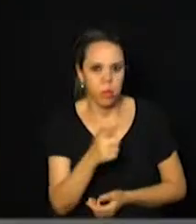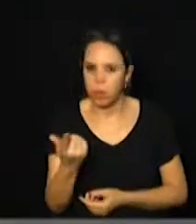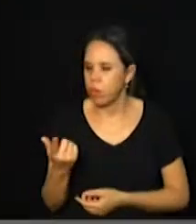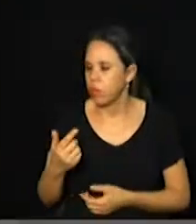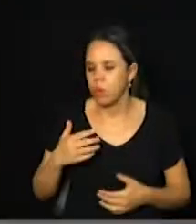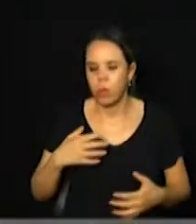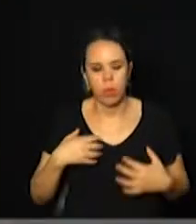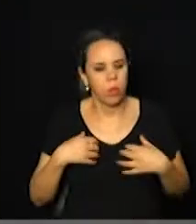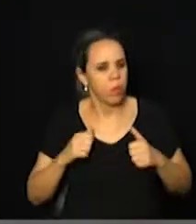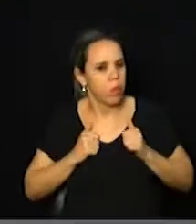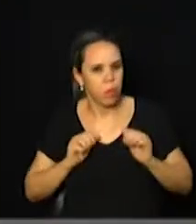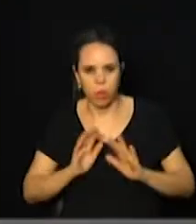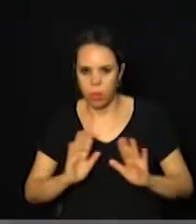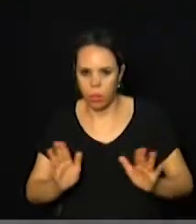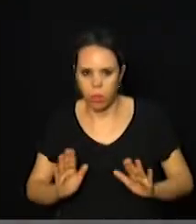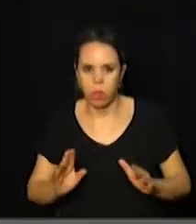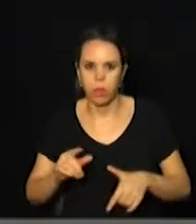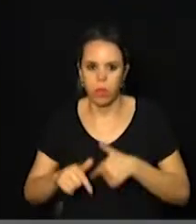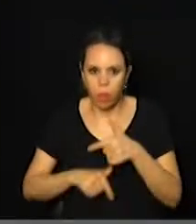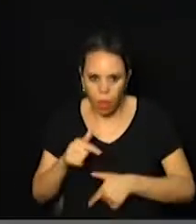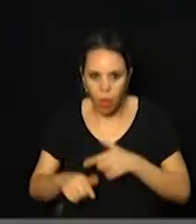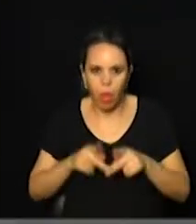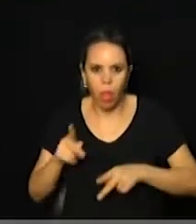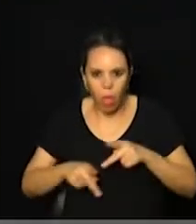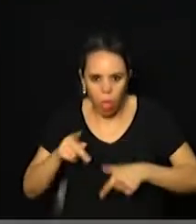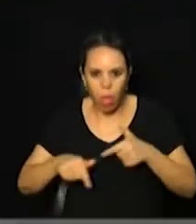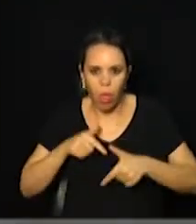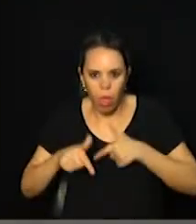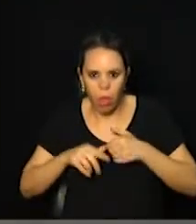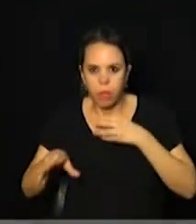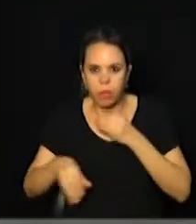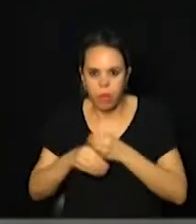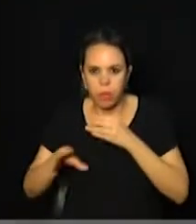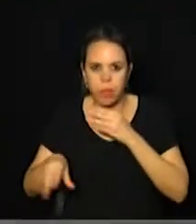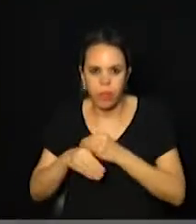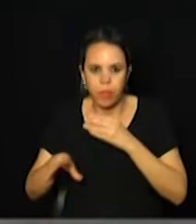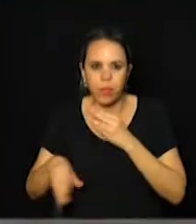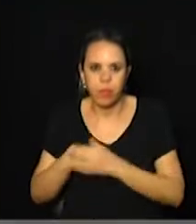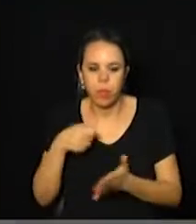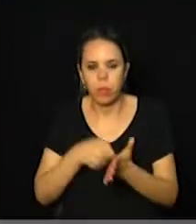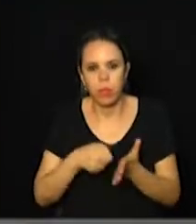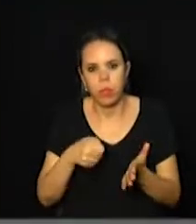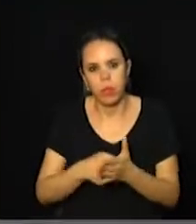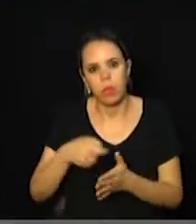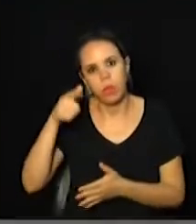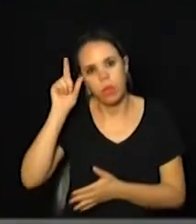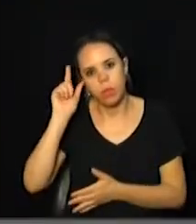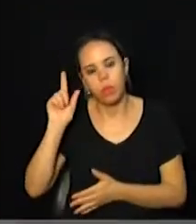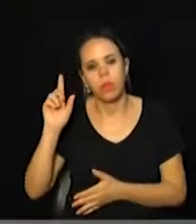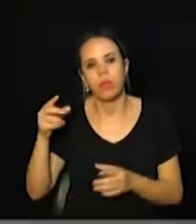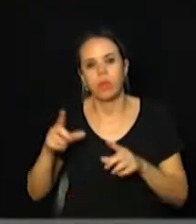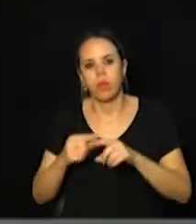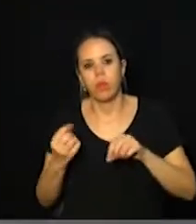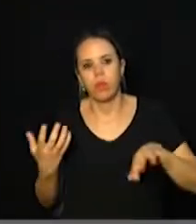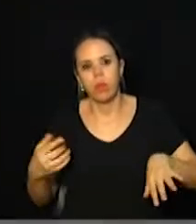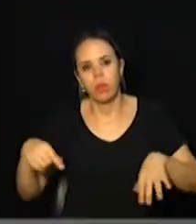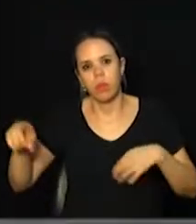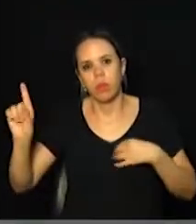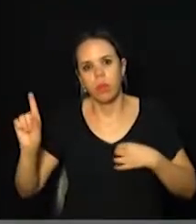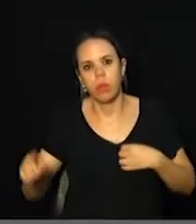sossego E aí o pessoal quer querendo implantar isso e a gente em cima ontem mesmo aquele em Brasília